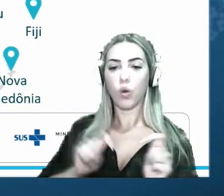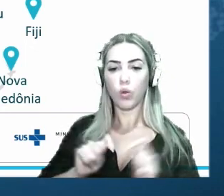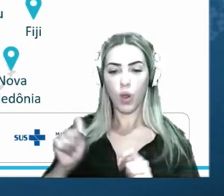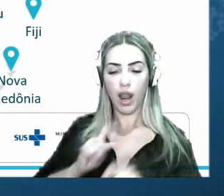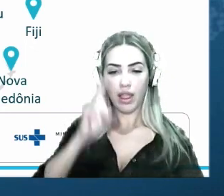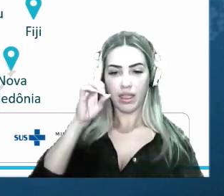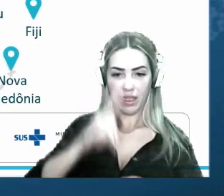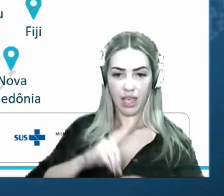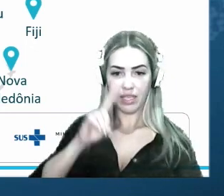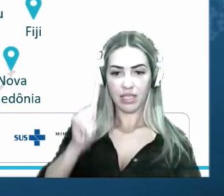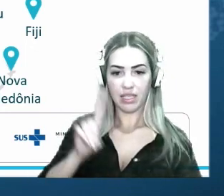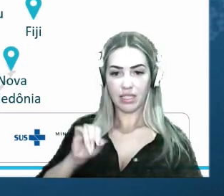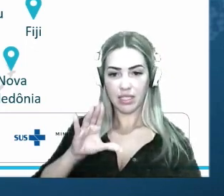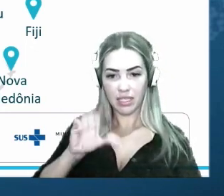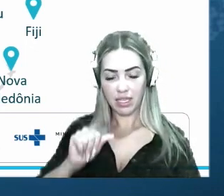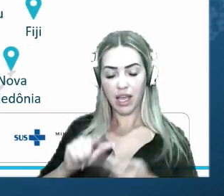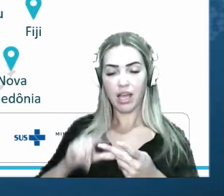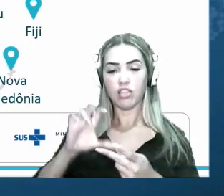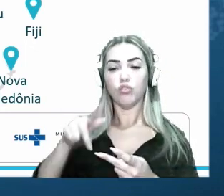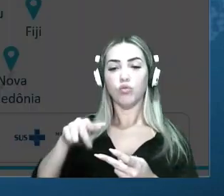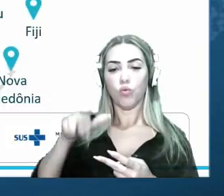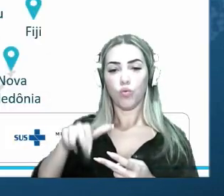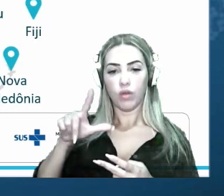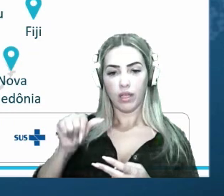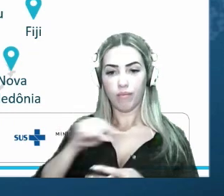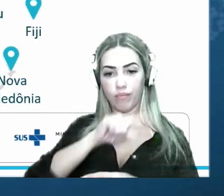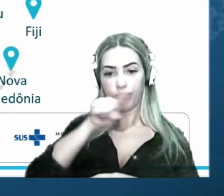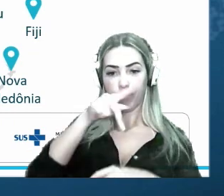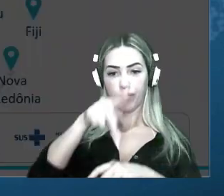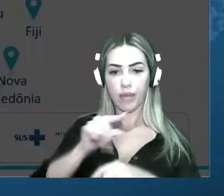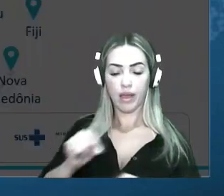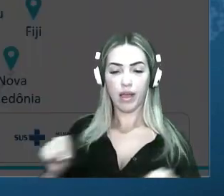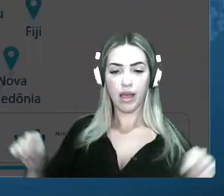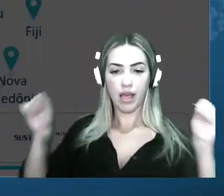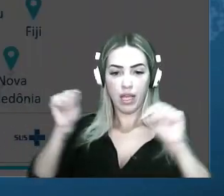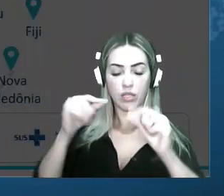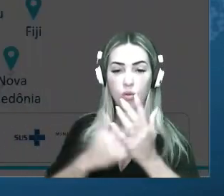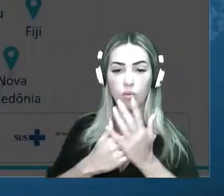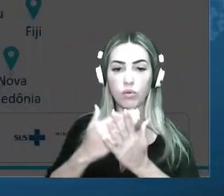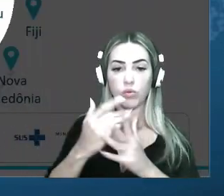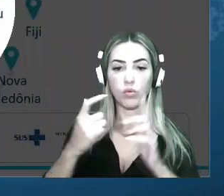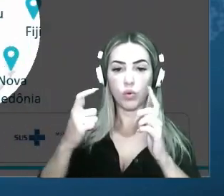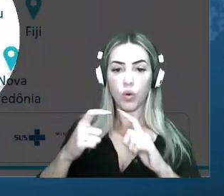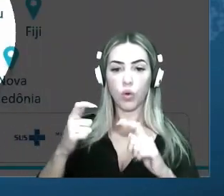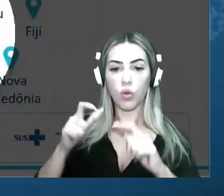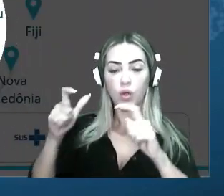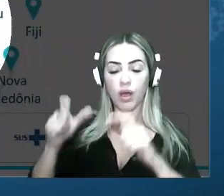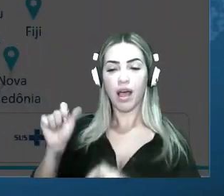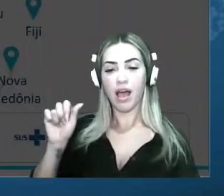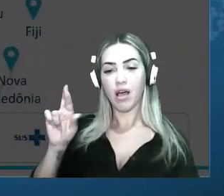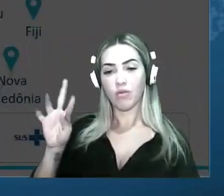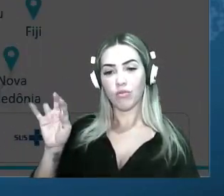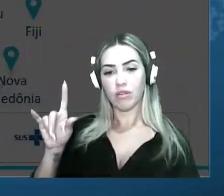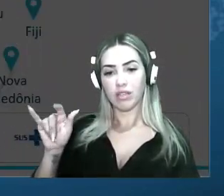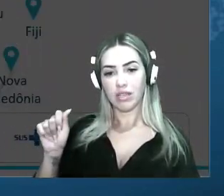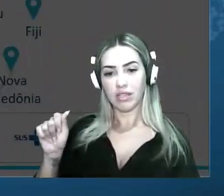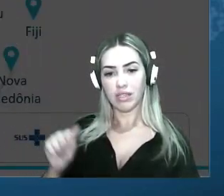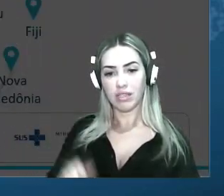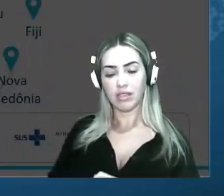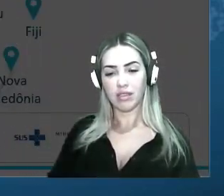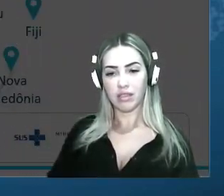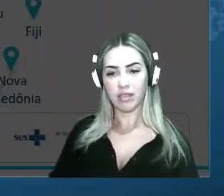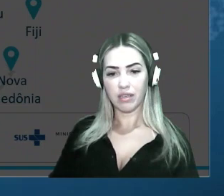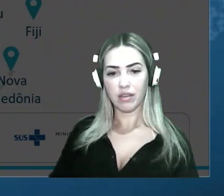onde a gente está, né? Começou aqui na Austrália, diferente. E